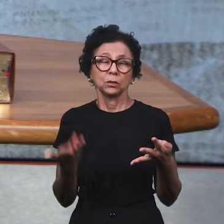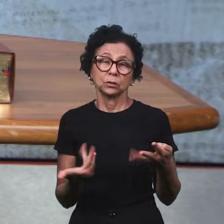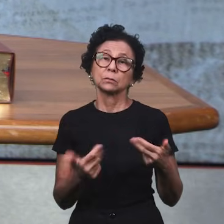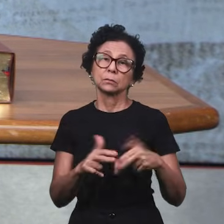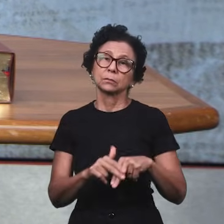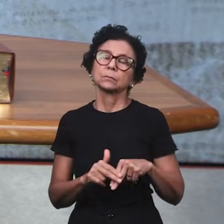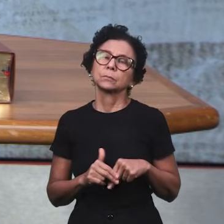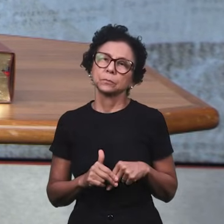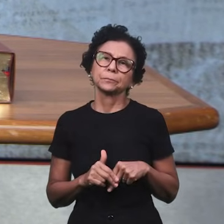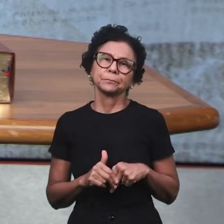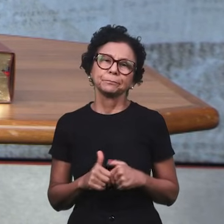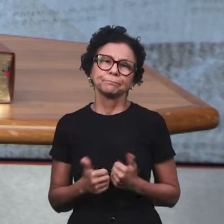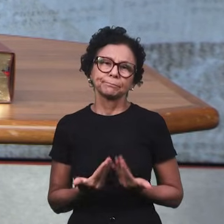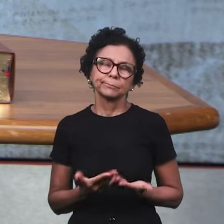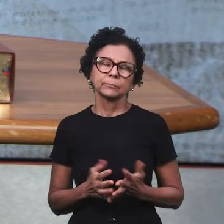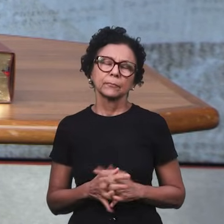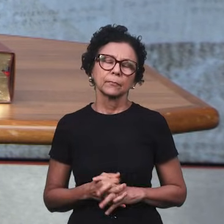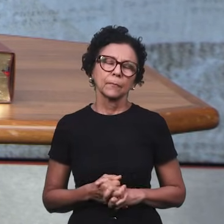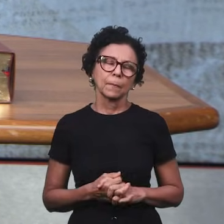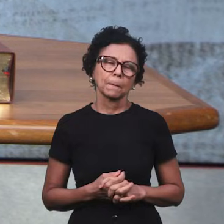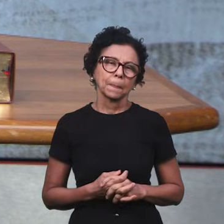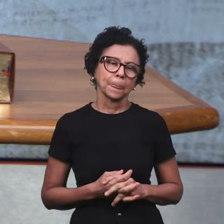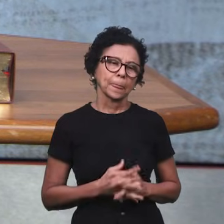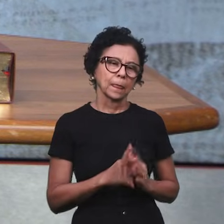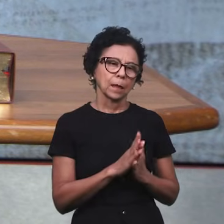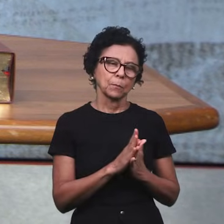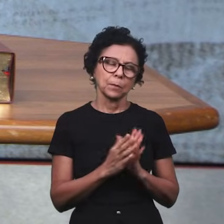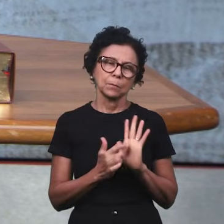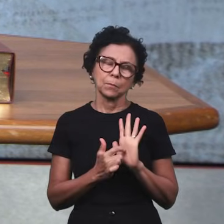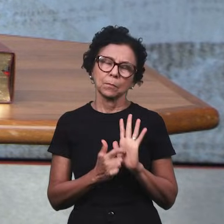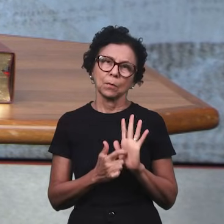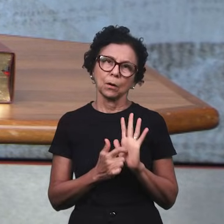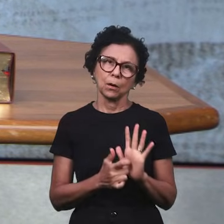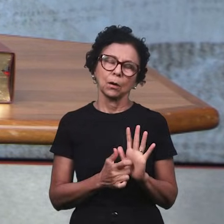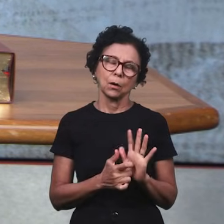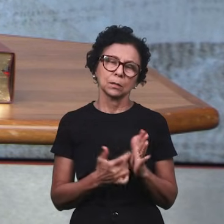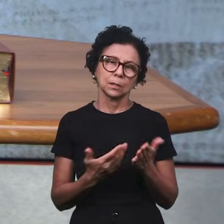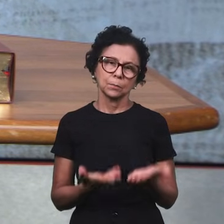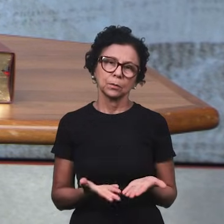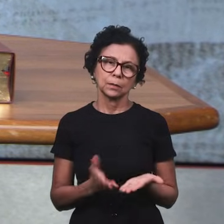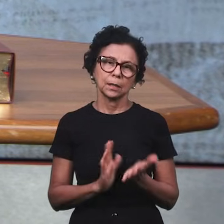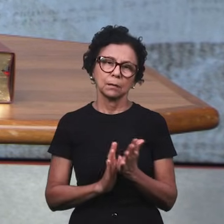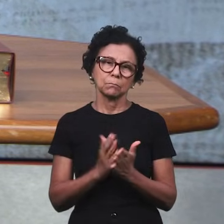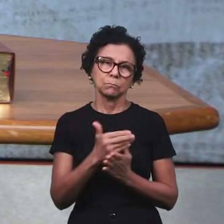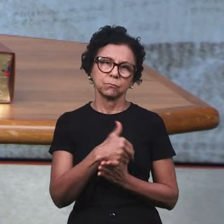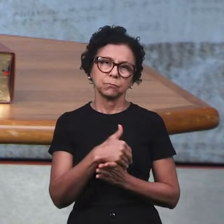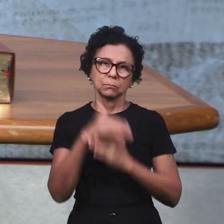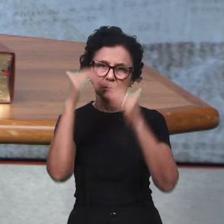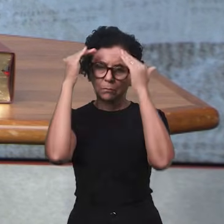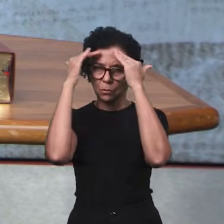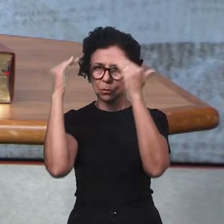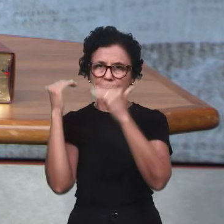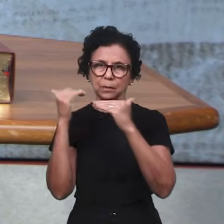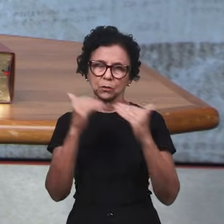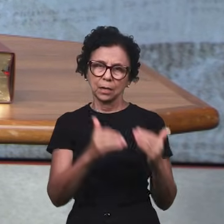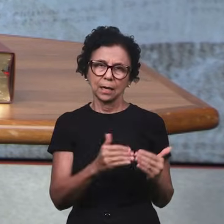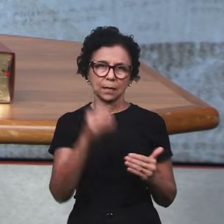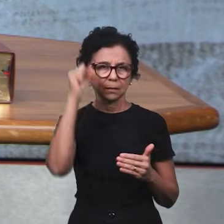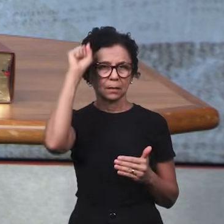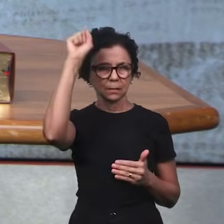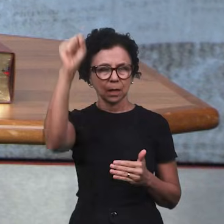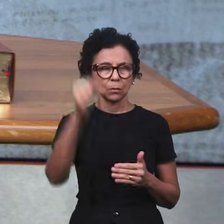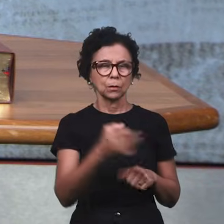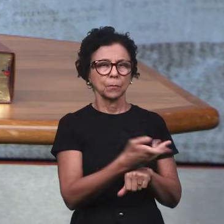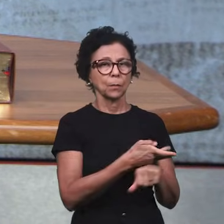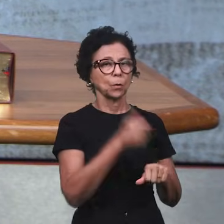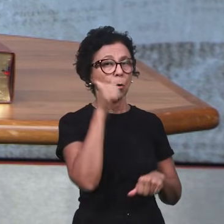eles morreu. Aqui a palavra nos diz que foi por causa da sua transgressão e porque ele consultou uma